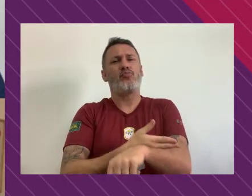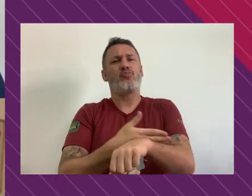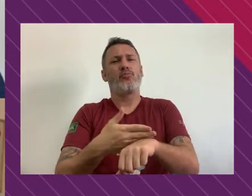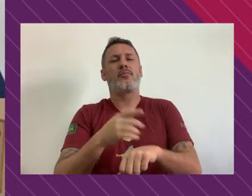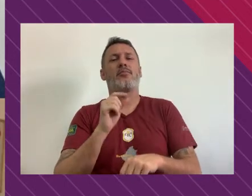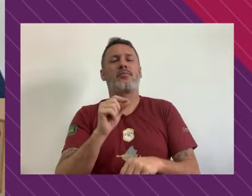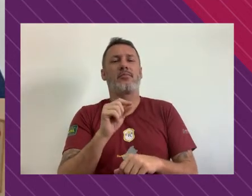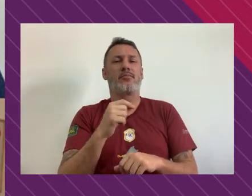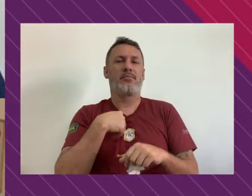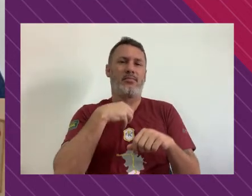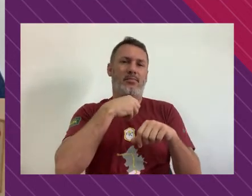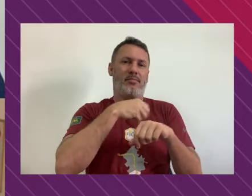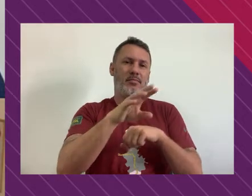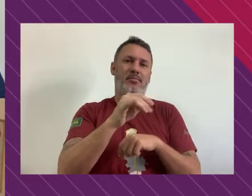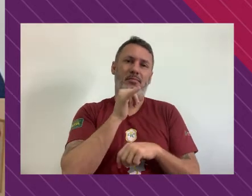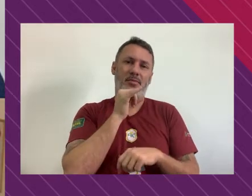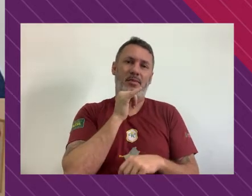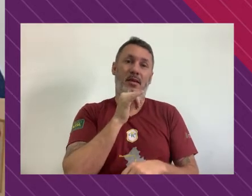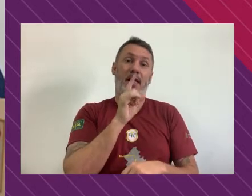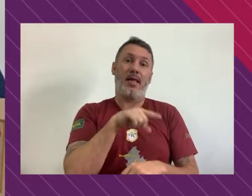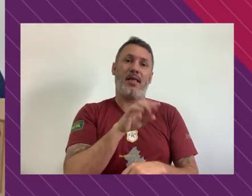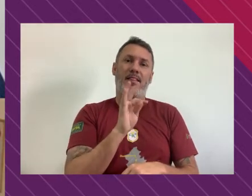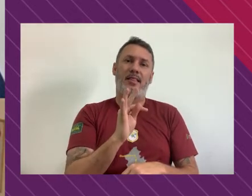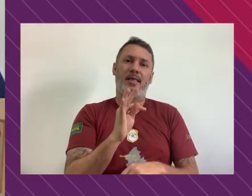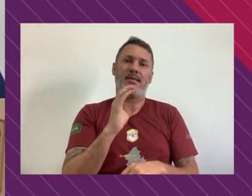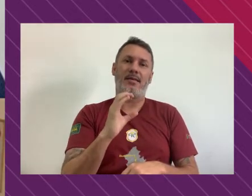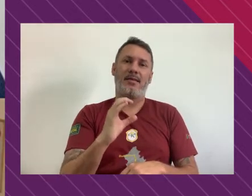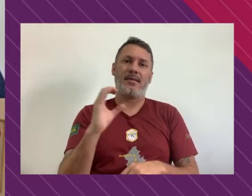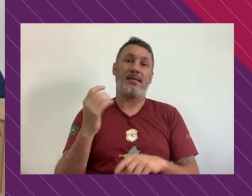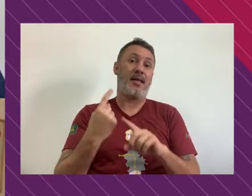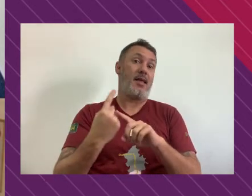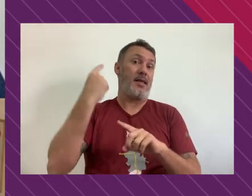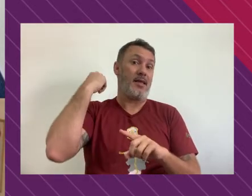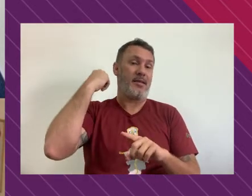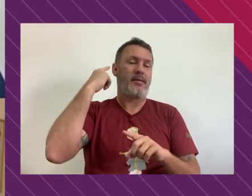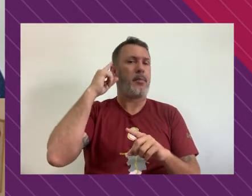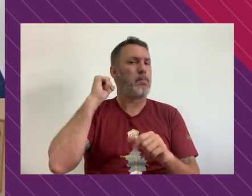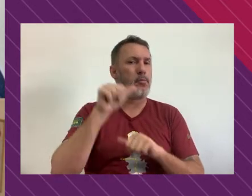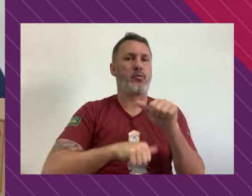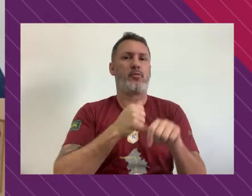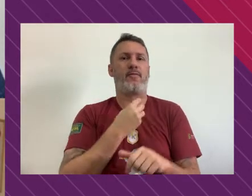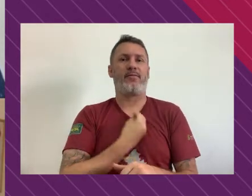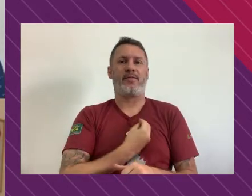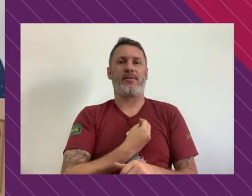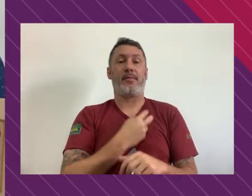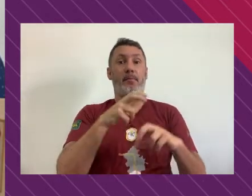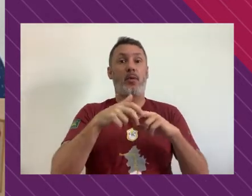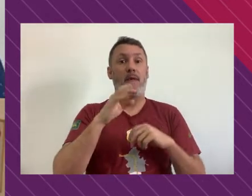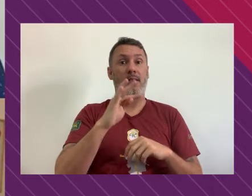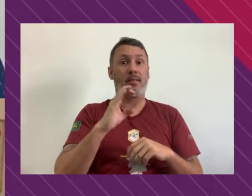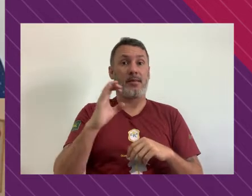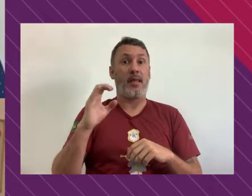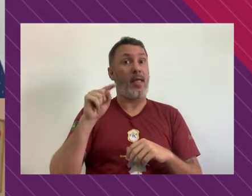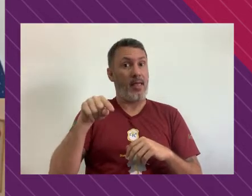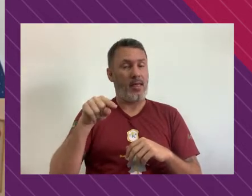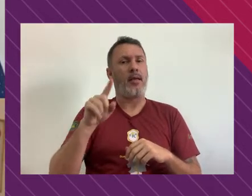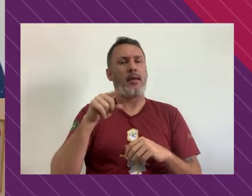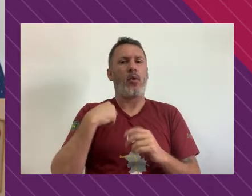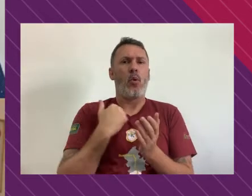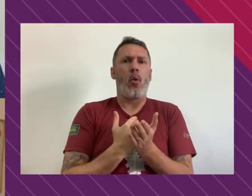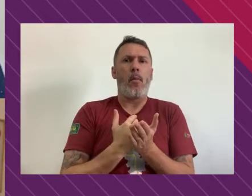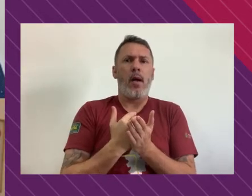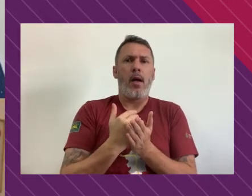que um TCC mudou a minha vida. E é isso mesmo. Eu comecei a me envolver com as questões